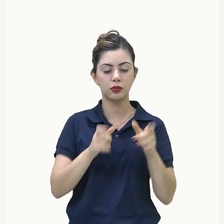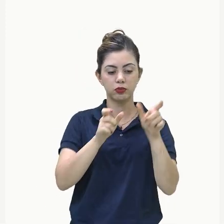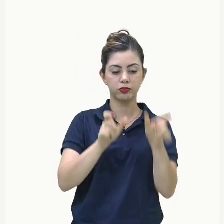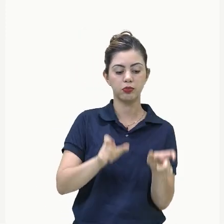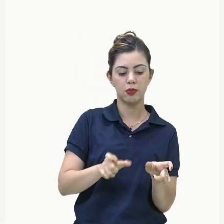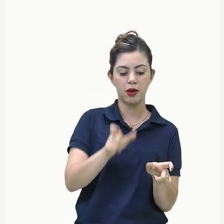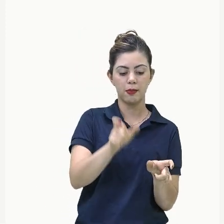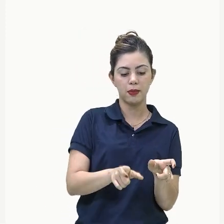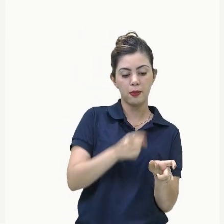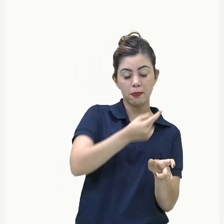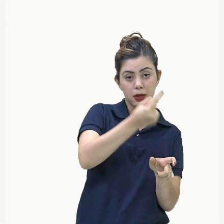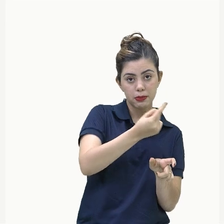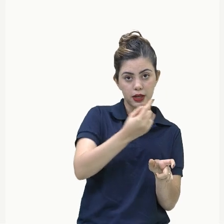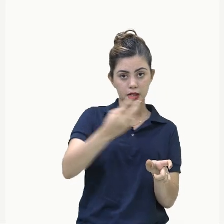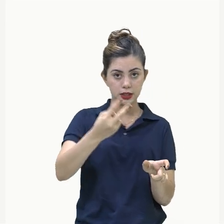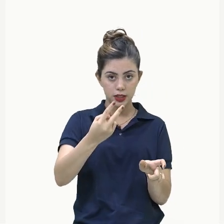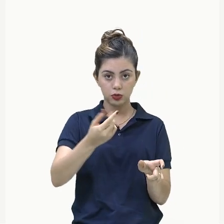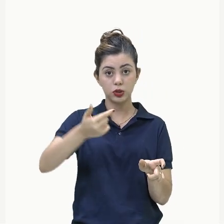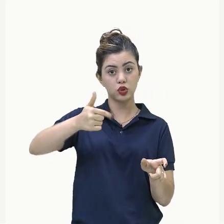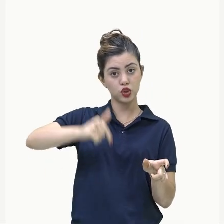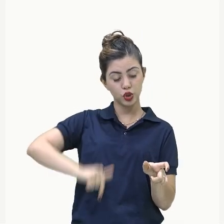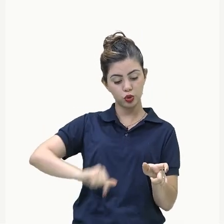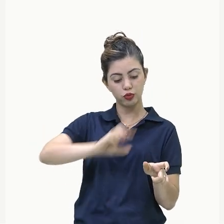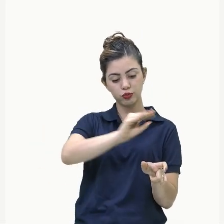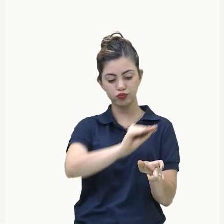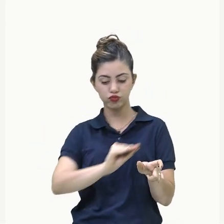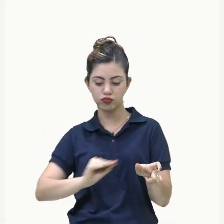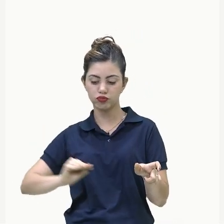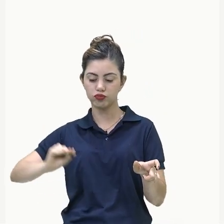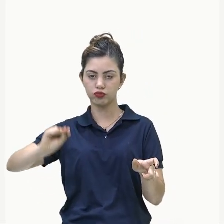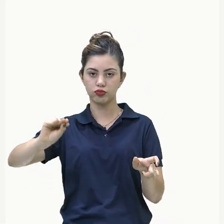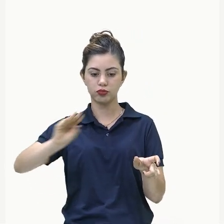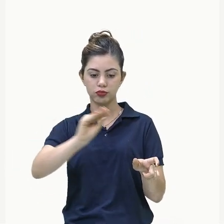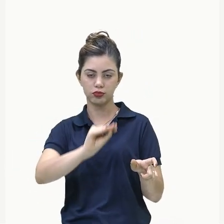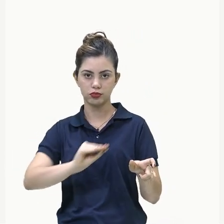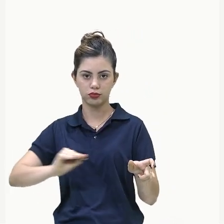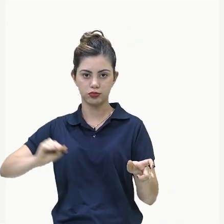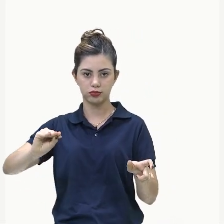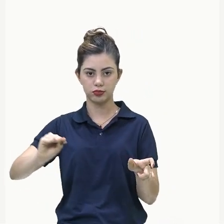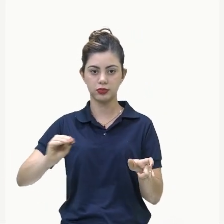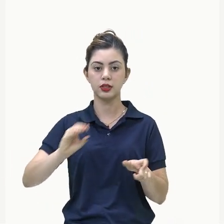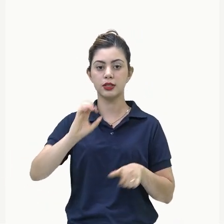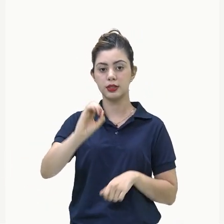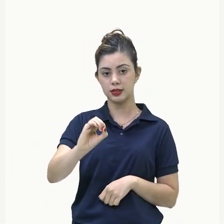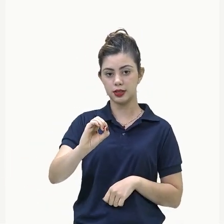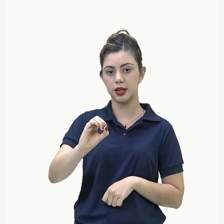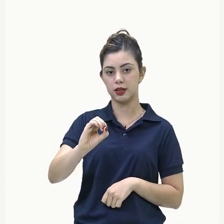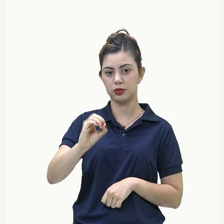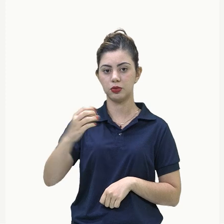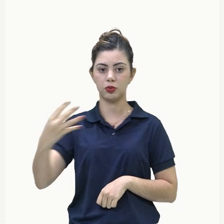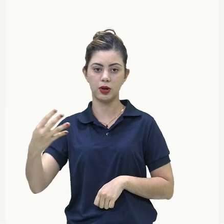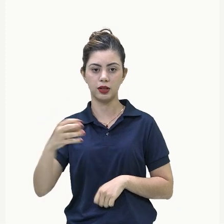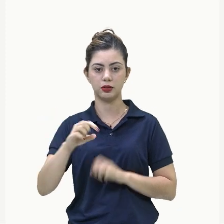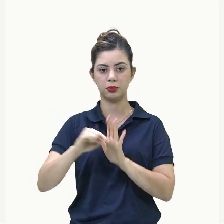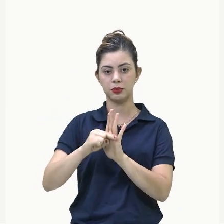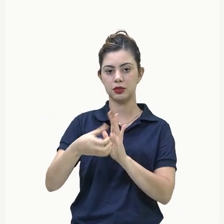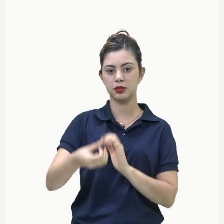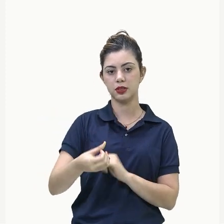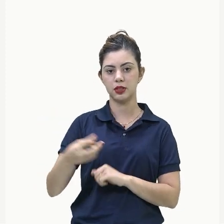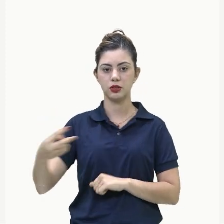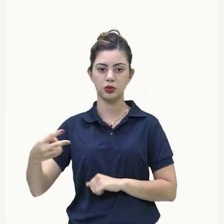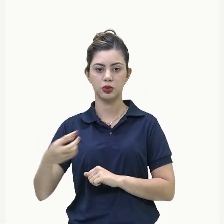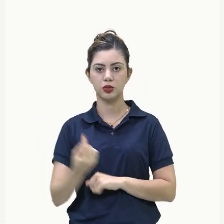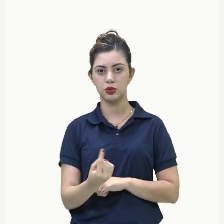2 primeiras colunas, 0, 4, menos 6, 2, 1 e 10, e